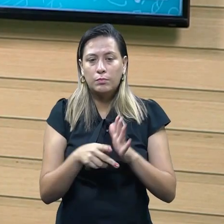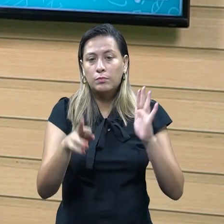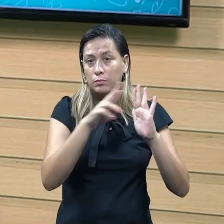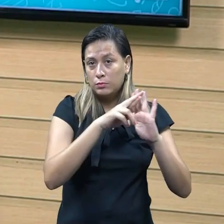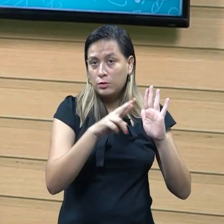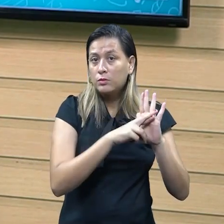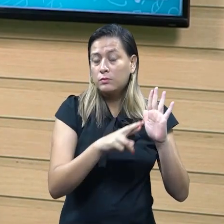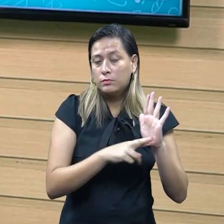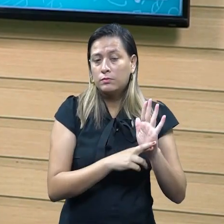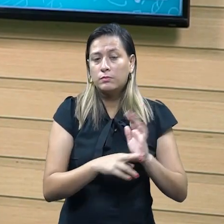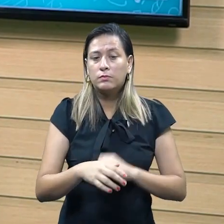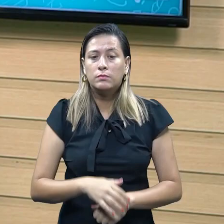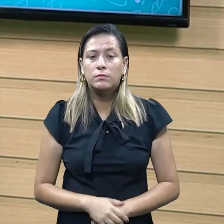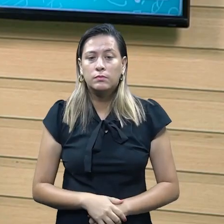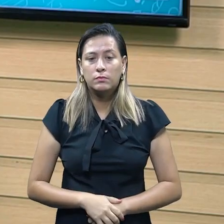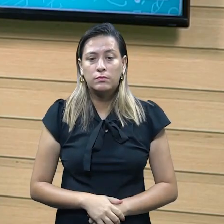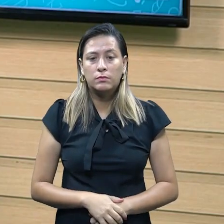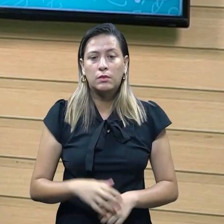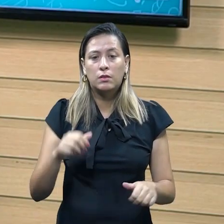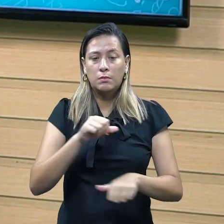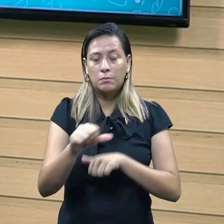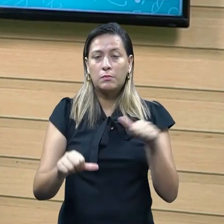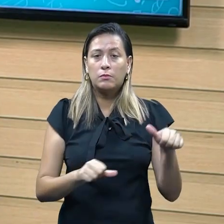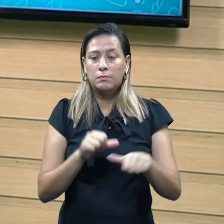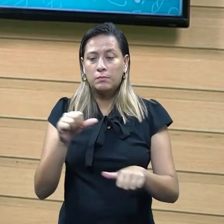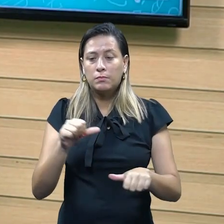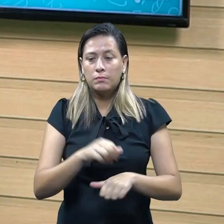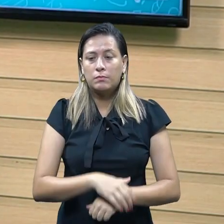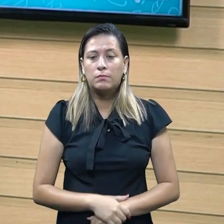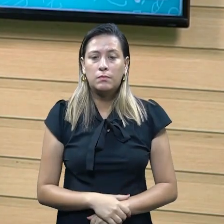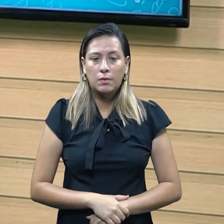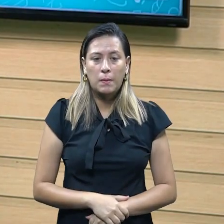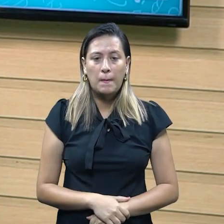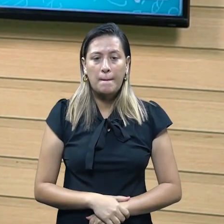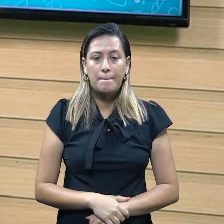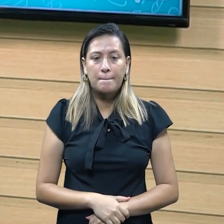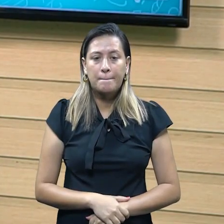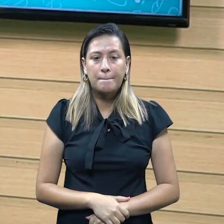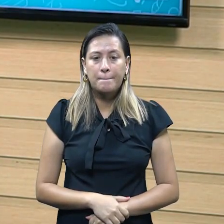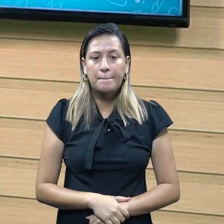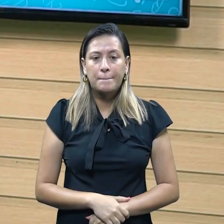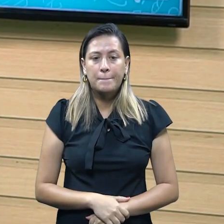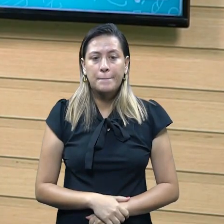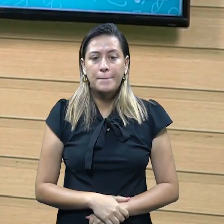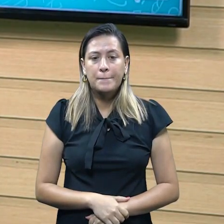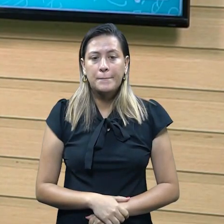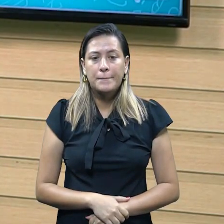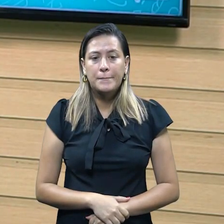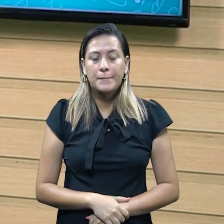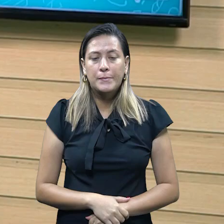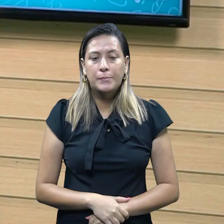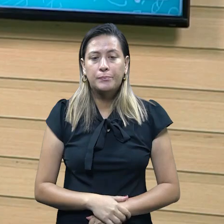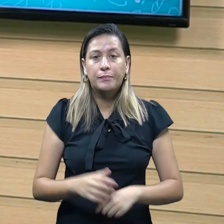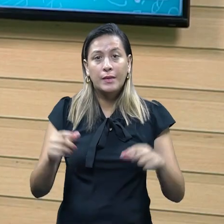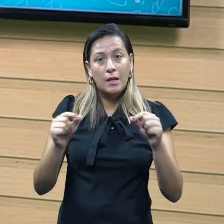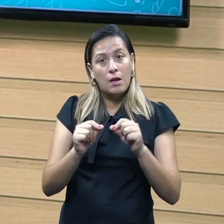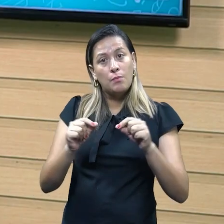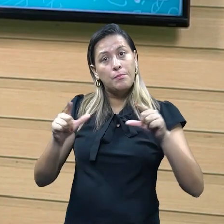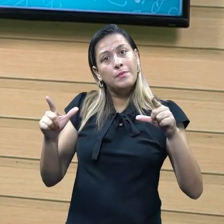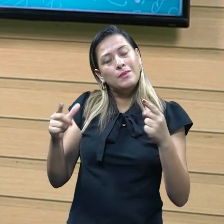para quando nós fizermos essa modelagem, essa plotagem desse desenho, ele aumentar de forma